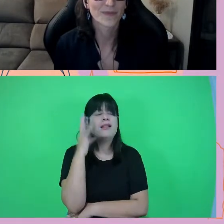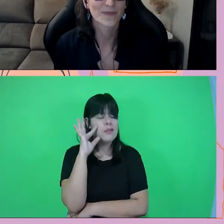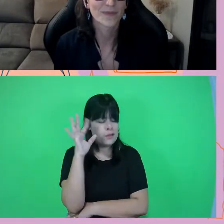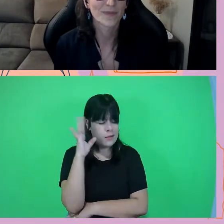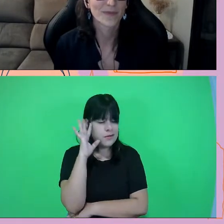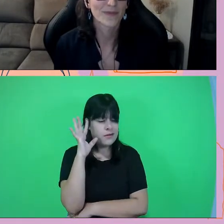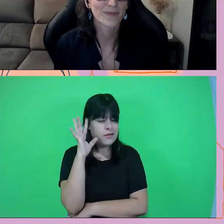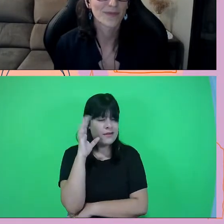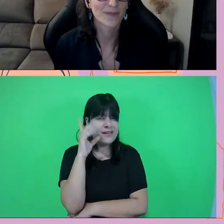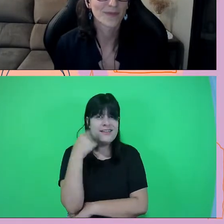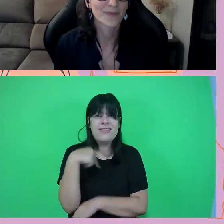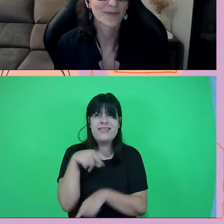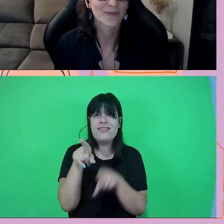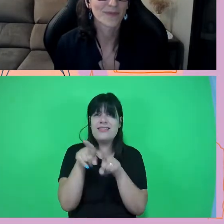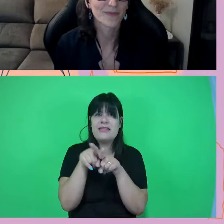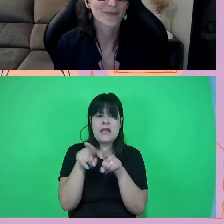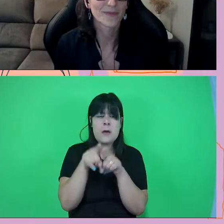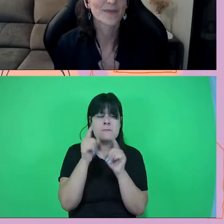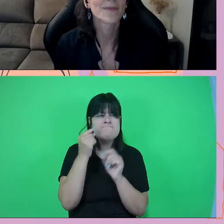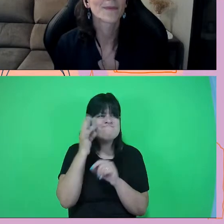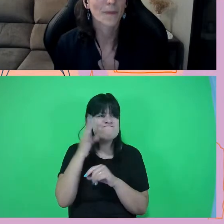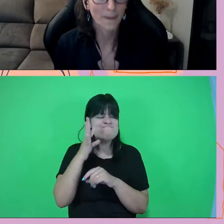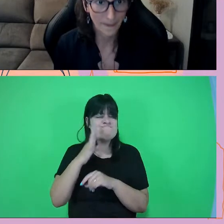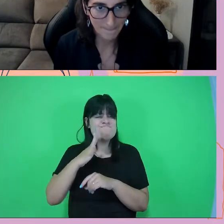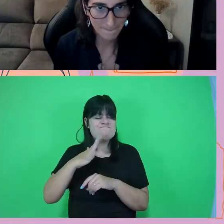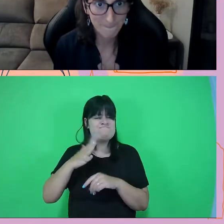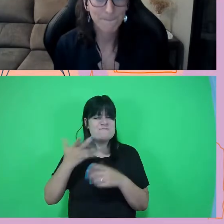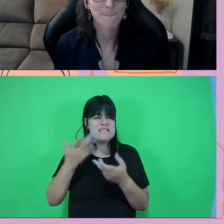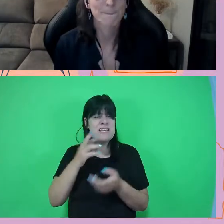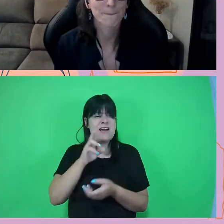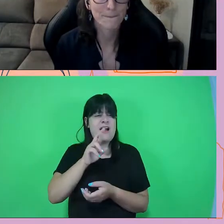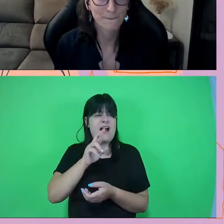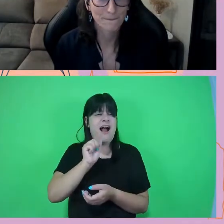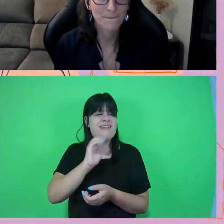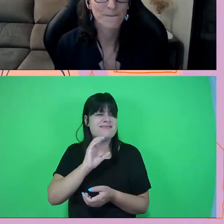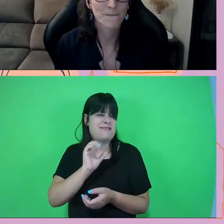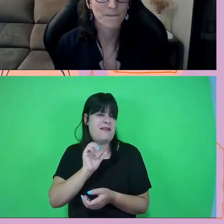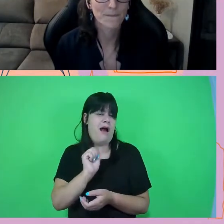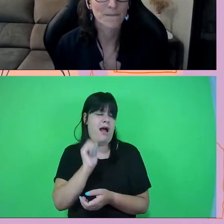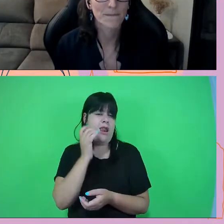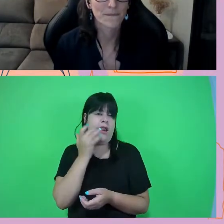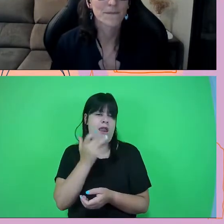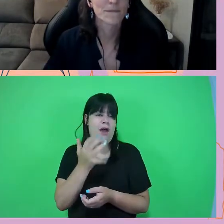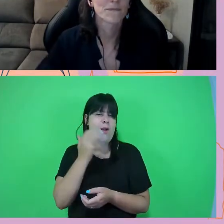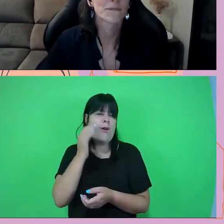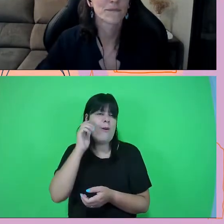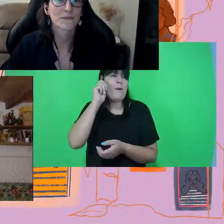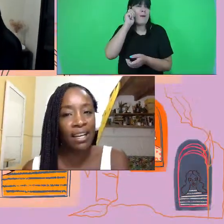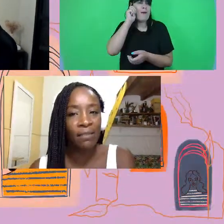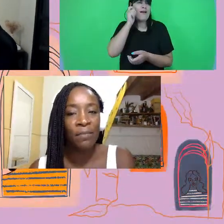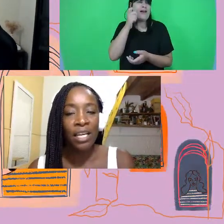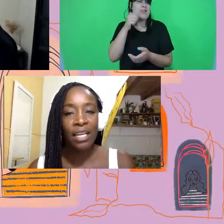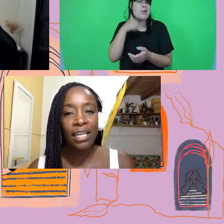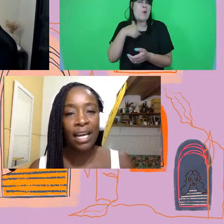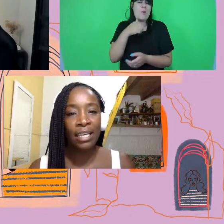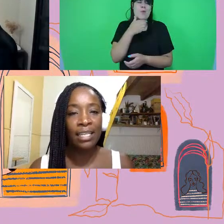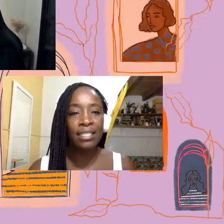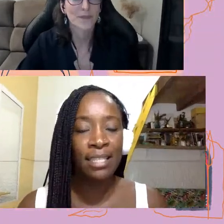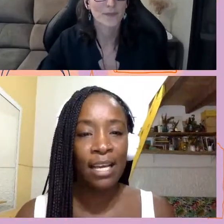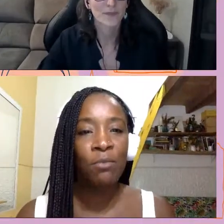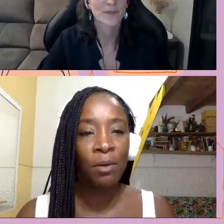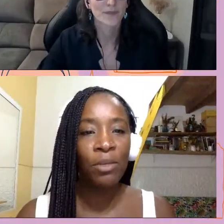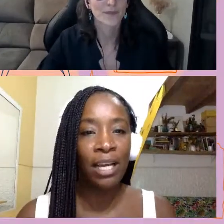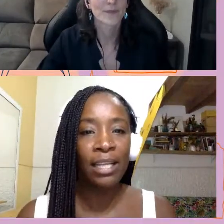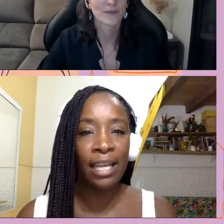fazendo também um recorte racial, né? É... Porque eu sou, além de mulher, eu sou uma mulher negra. E